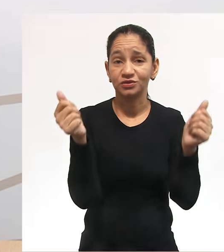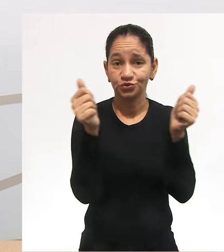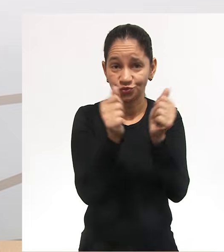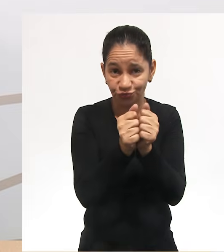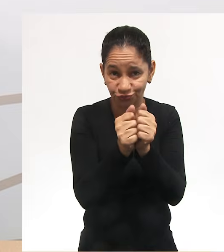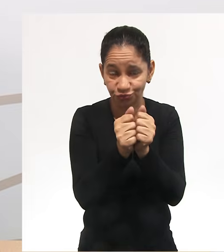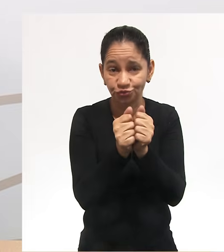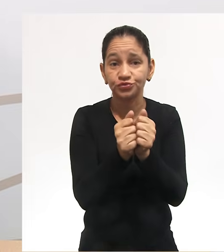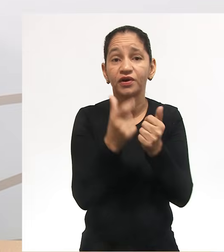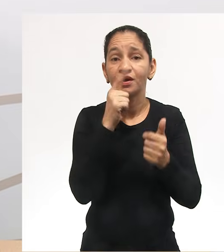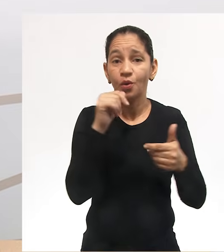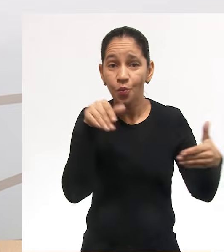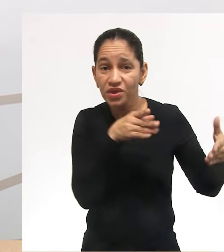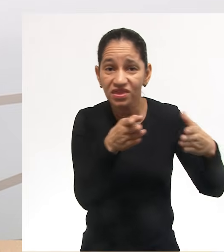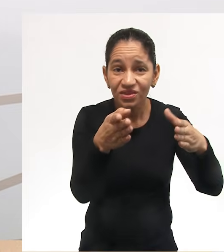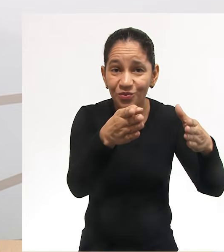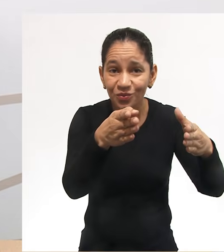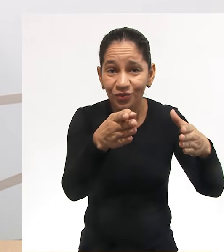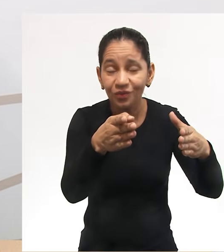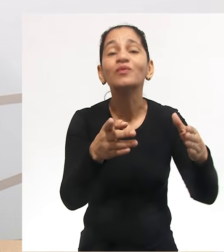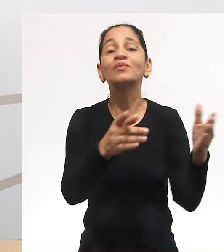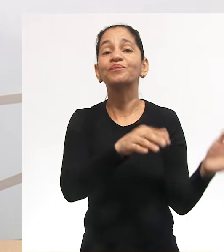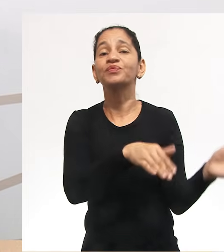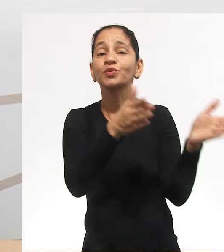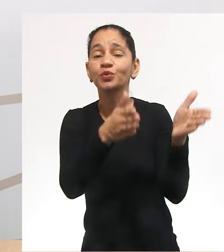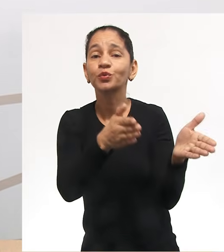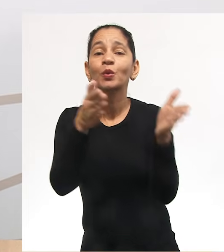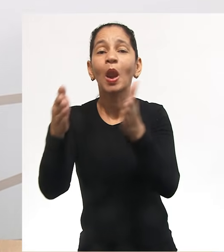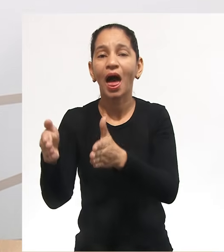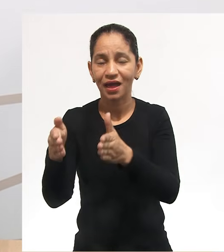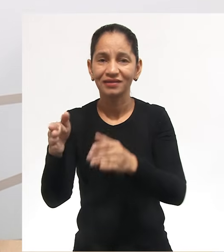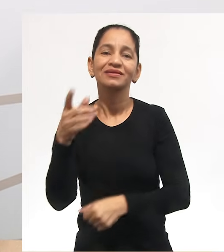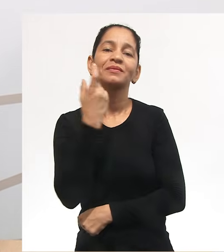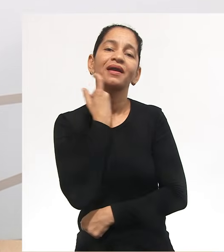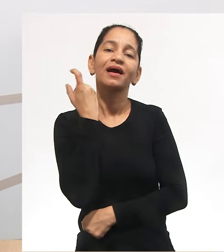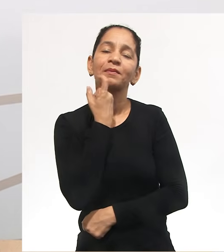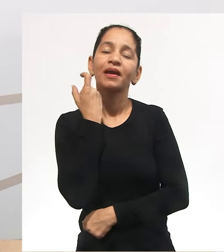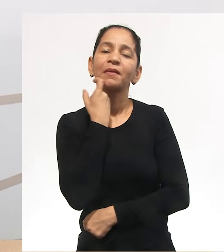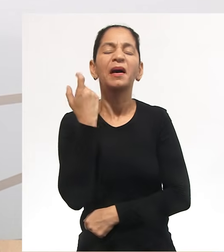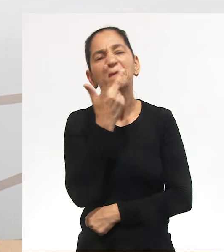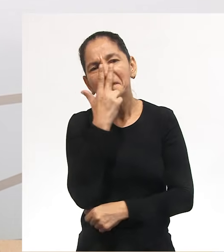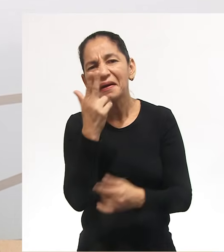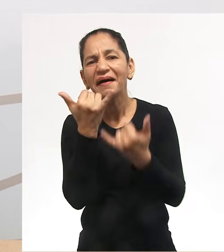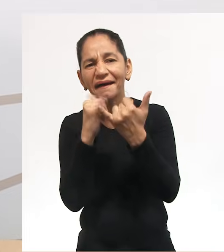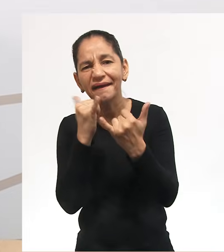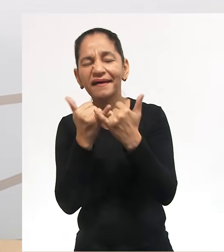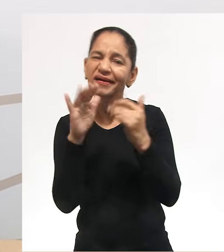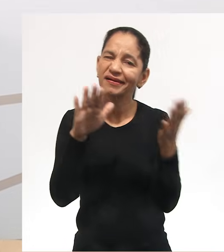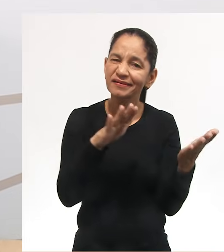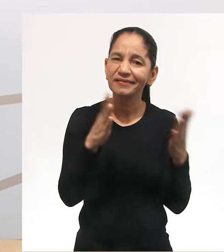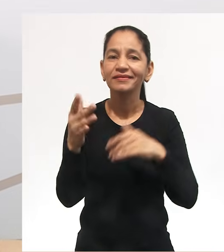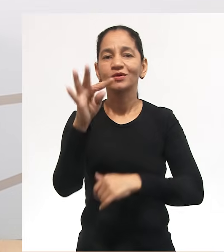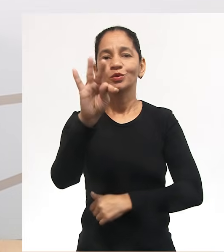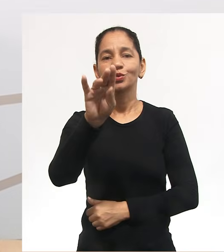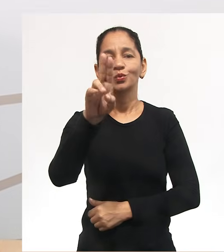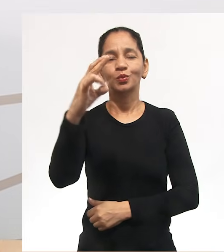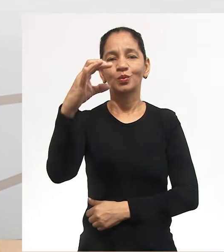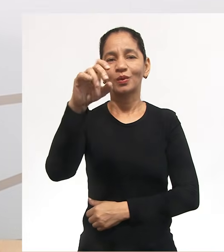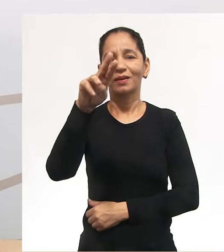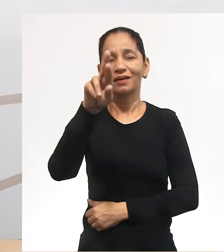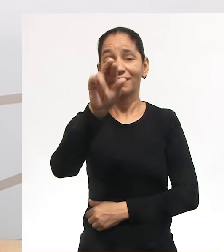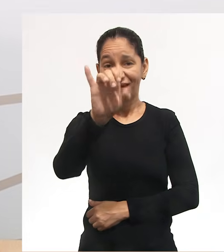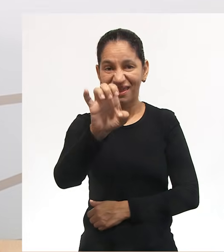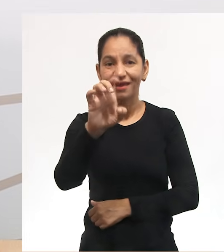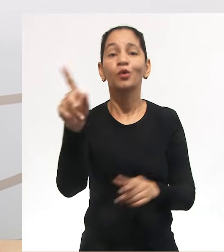o pai no Rio Jamari. Ele fez o Rio Jamari e ele fez um tucunaré lá, acho que foi tucunaré que ele fez. Então,